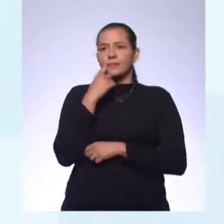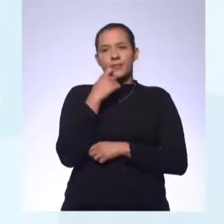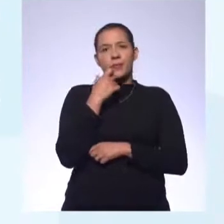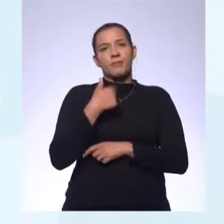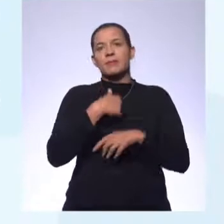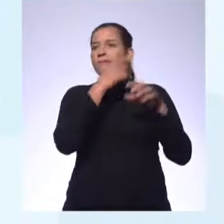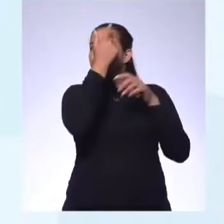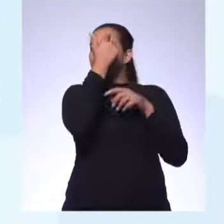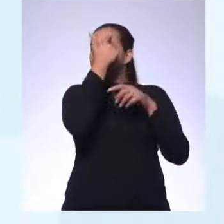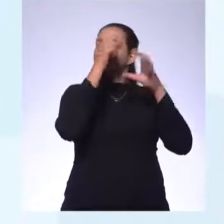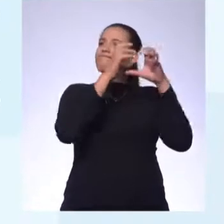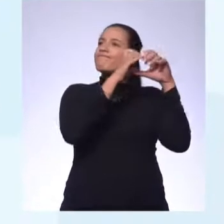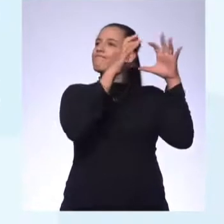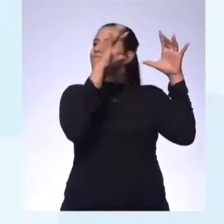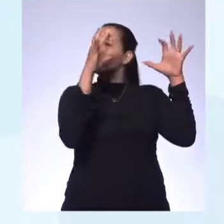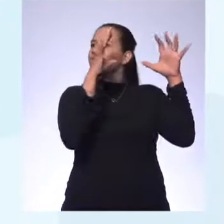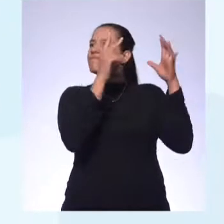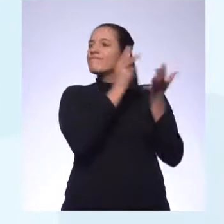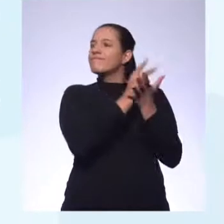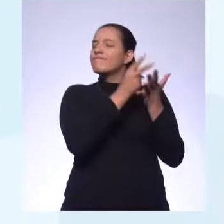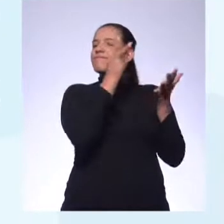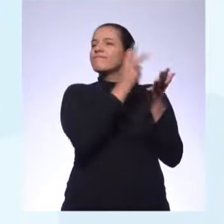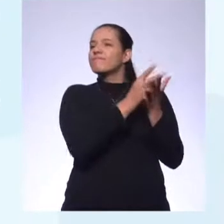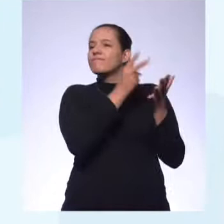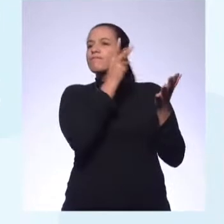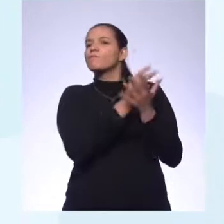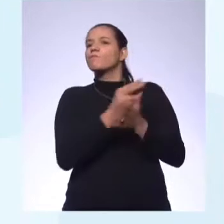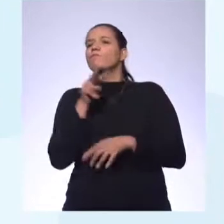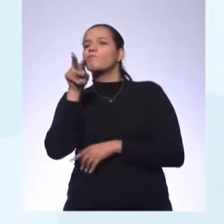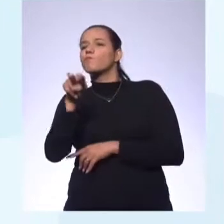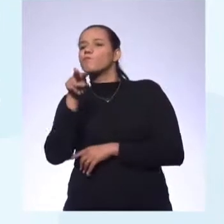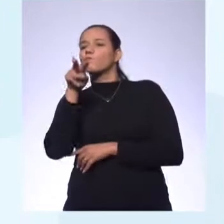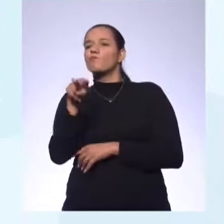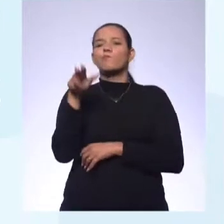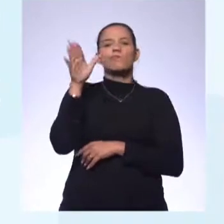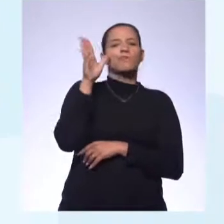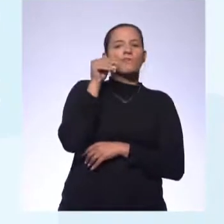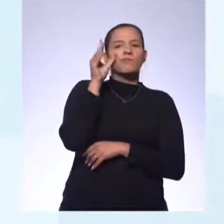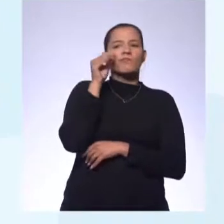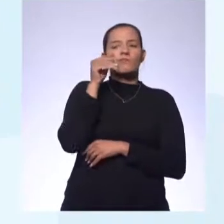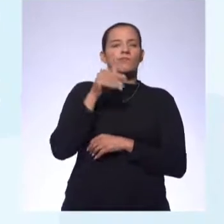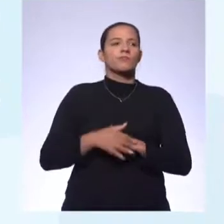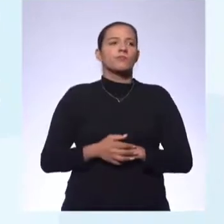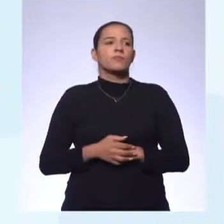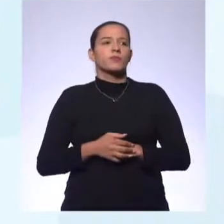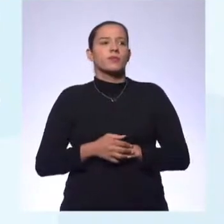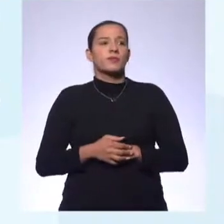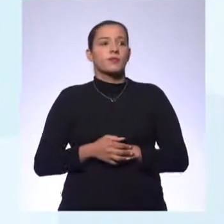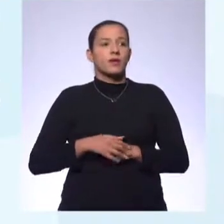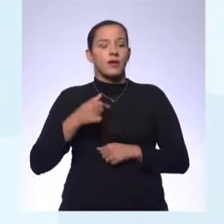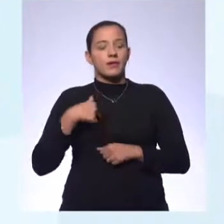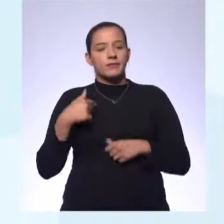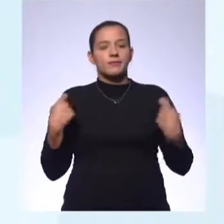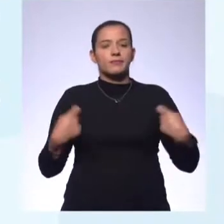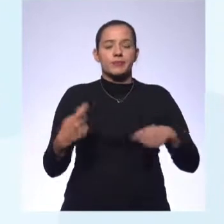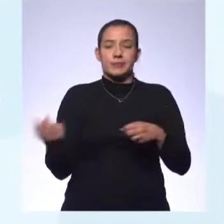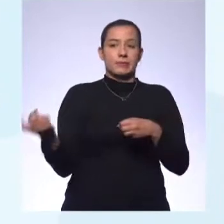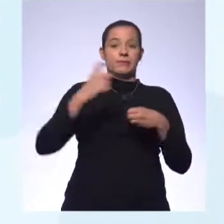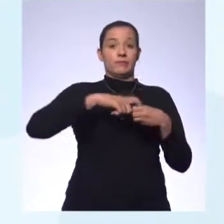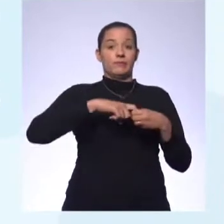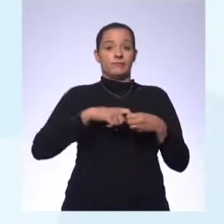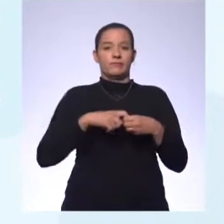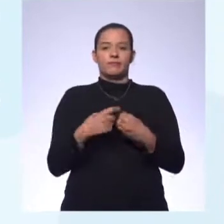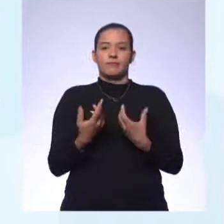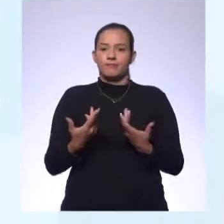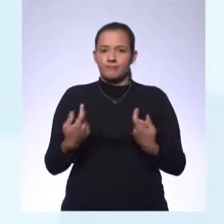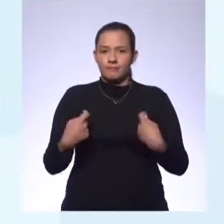meu pensamento tinha se lançado a galope pelo mundo da fantasia, quando de repente fui obrigado a voltar por